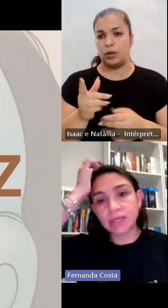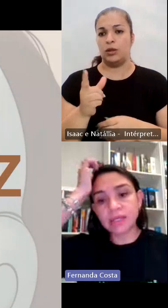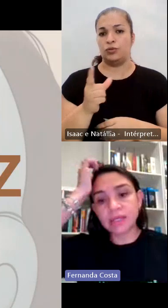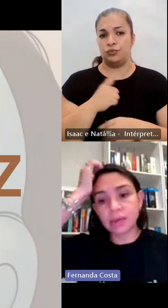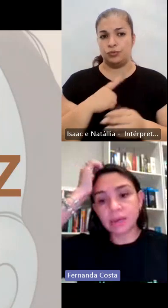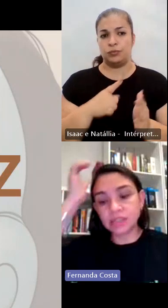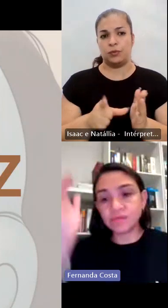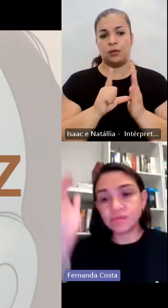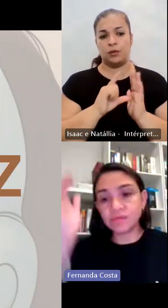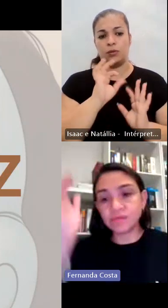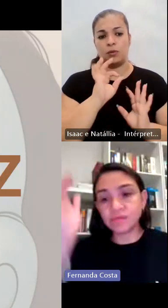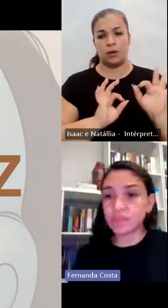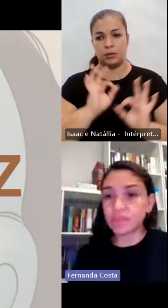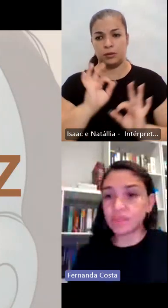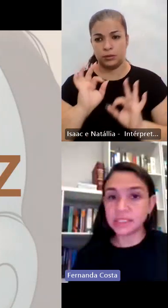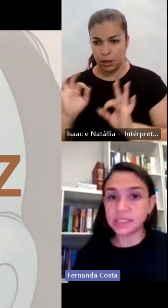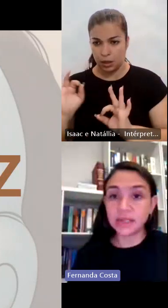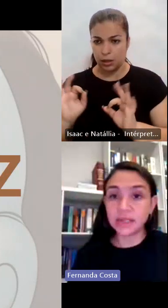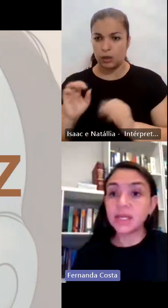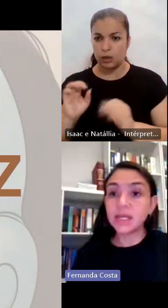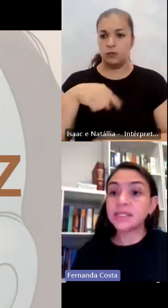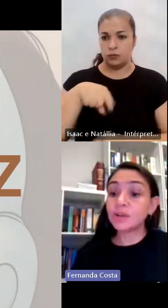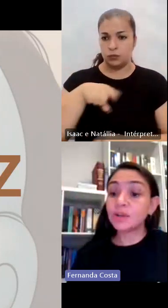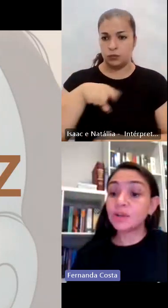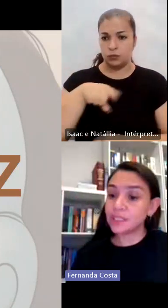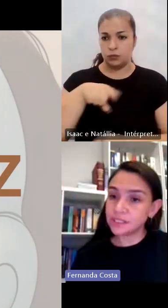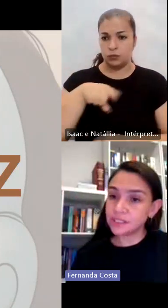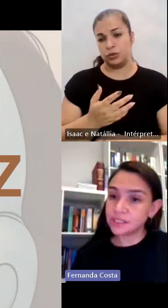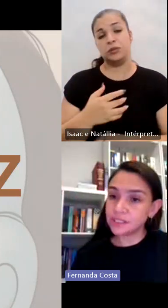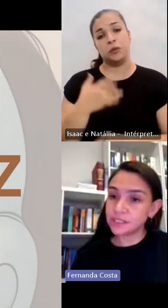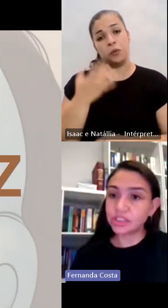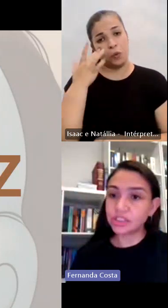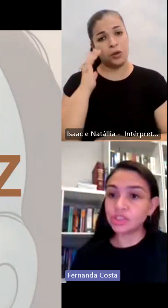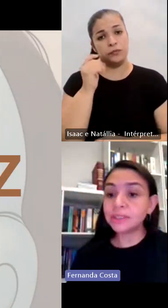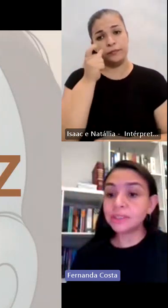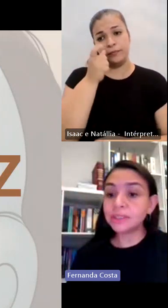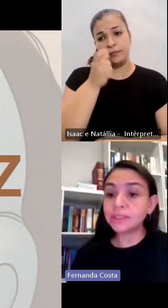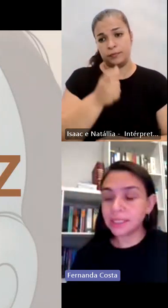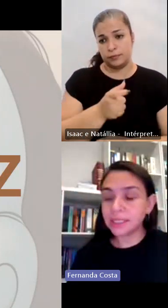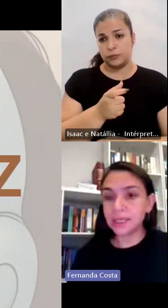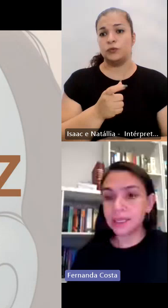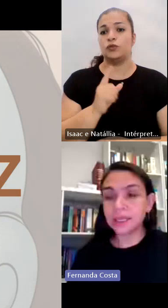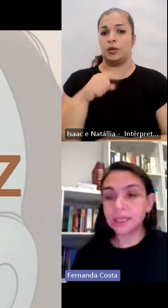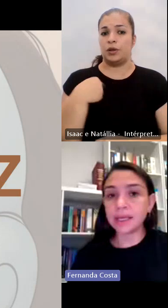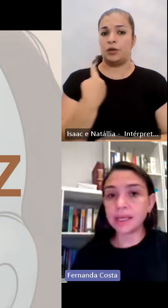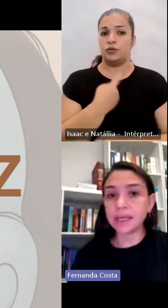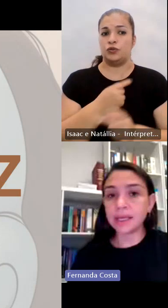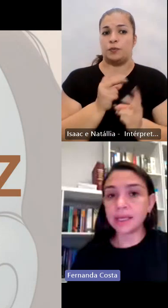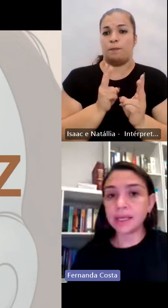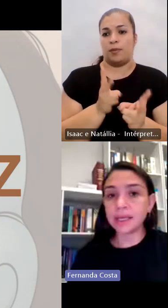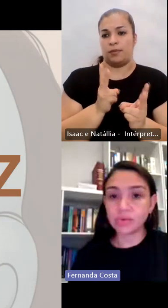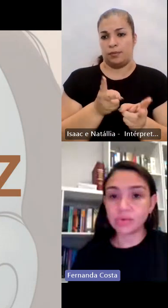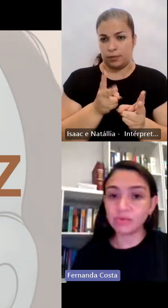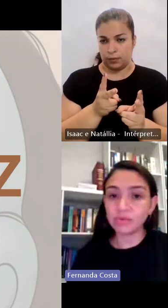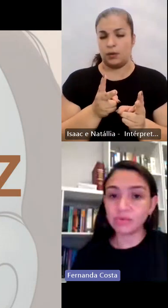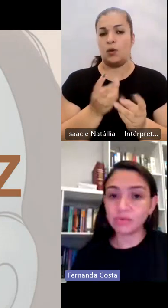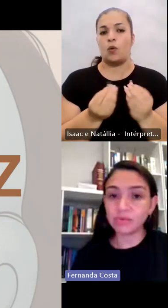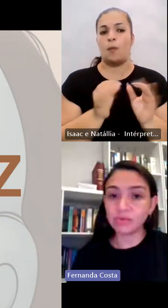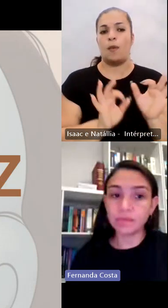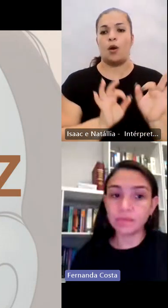programado em relação a isso, vocês já haviam se organizado. Então, eu acho interessante que a gente mantenha essa organização